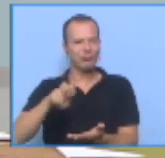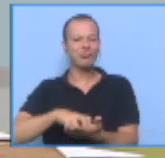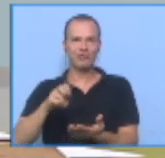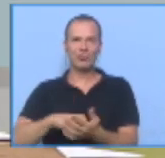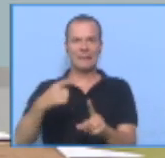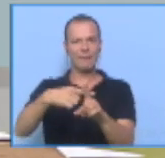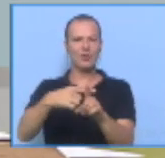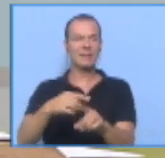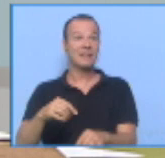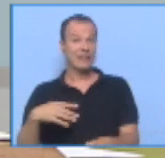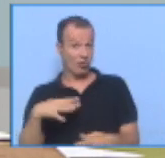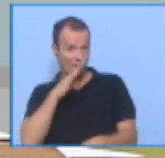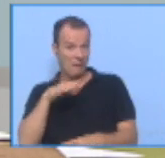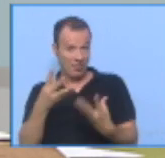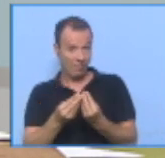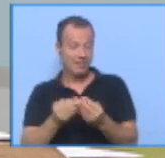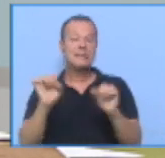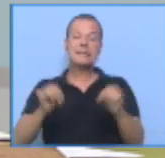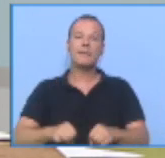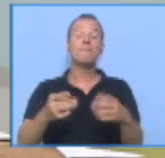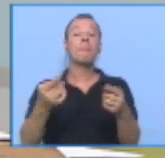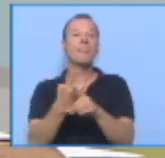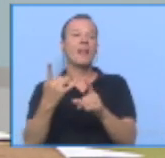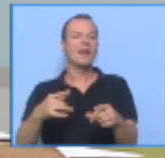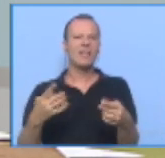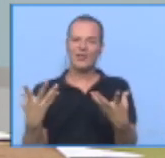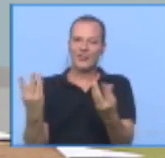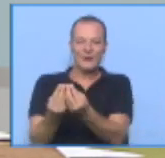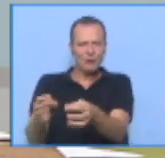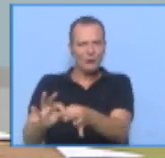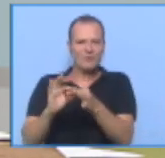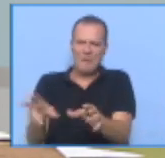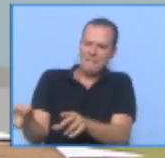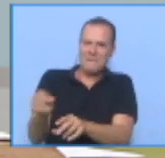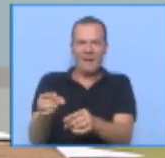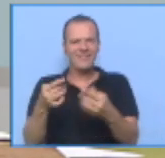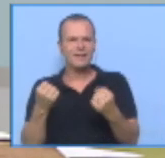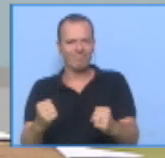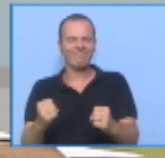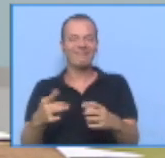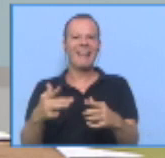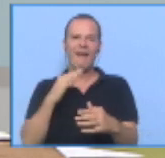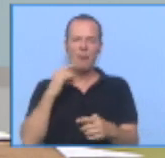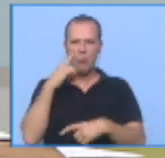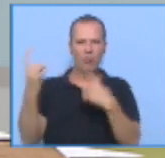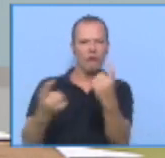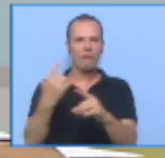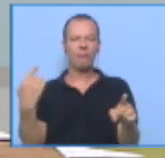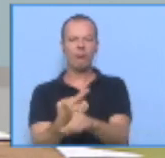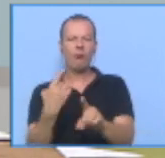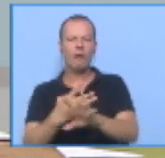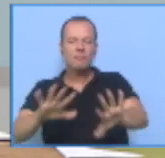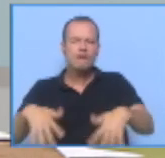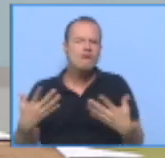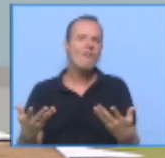Acontecem em família? Sim, é fazer coisas de cumplicidade em família, procurando sempre coisas assim